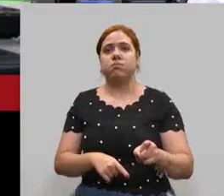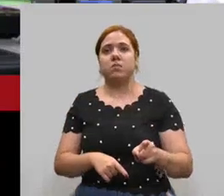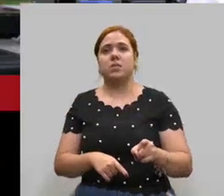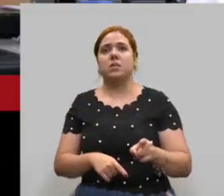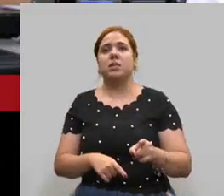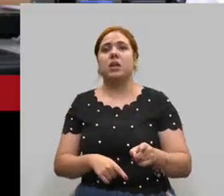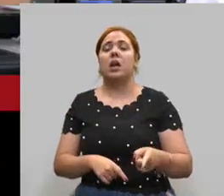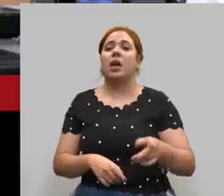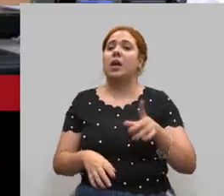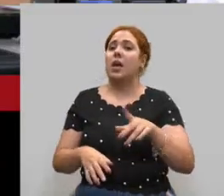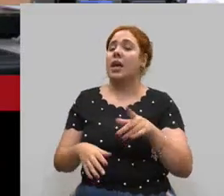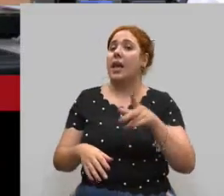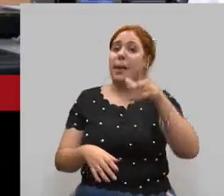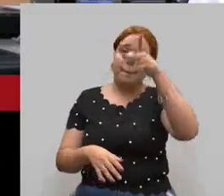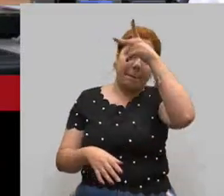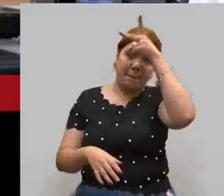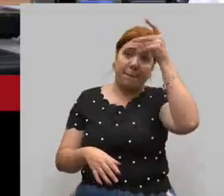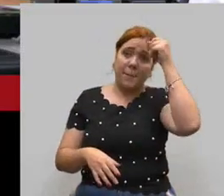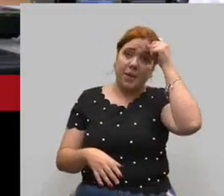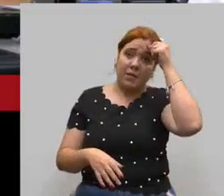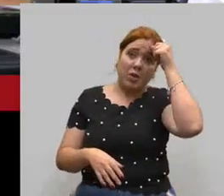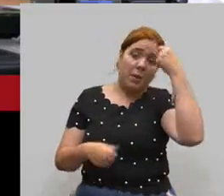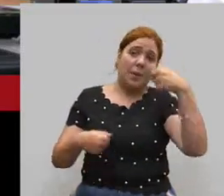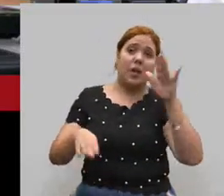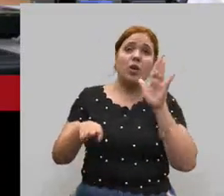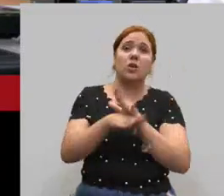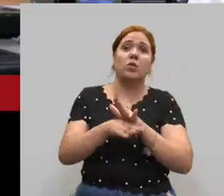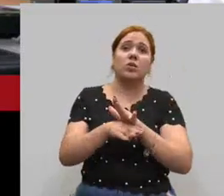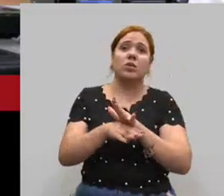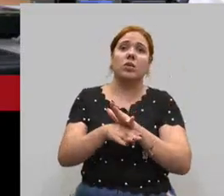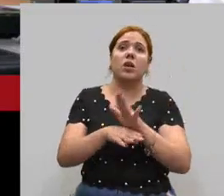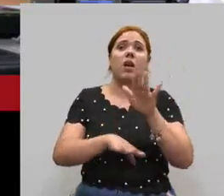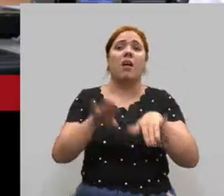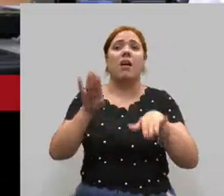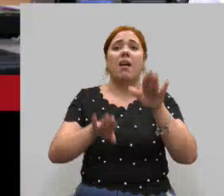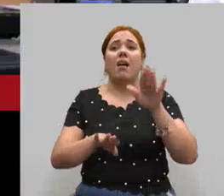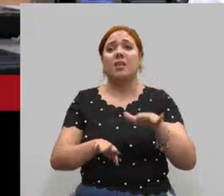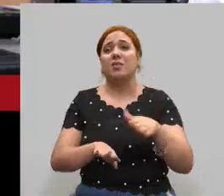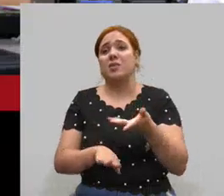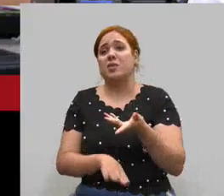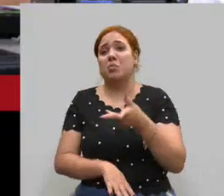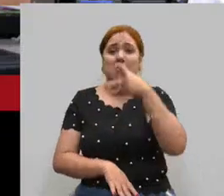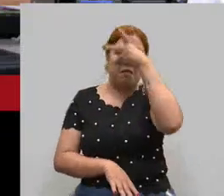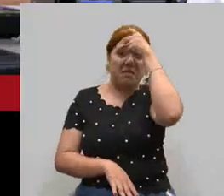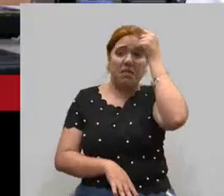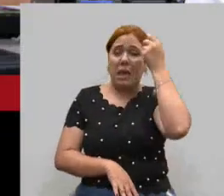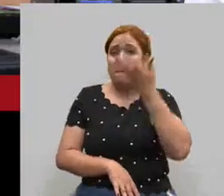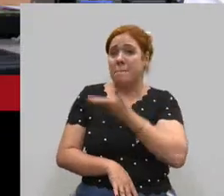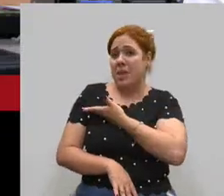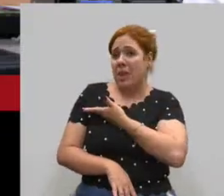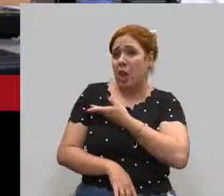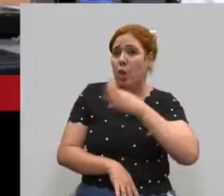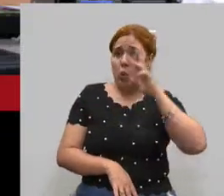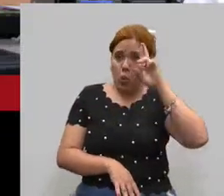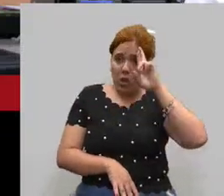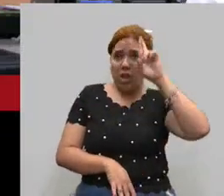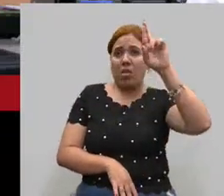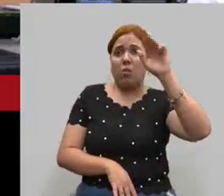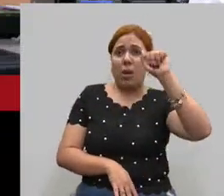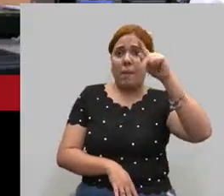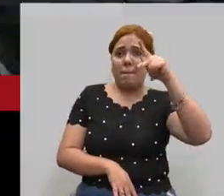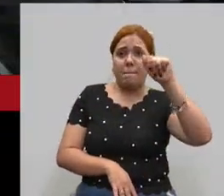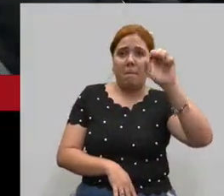prefeitura e a prefeitura nem sempre pro perfeito é amigo do diretor da pai ele é aí aí ele não